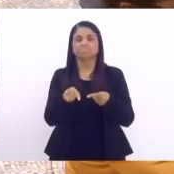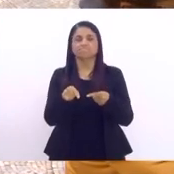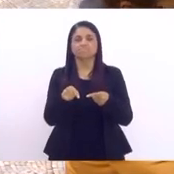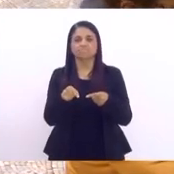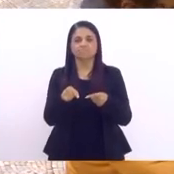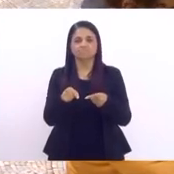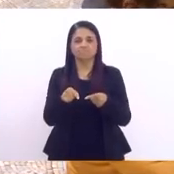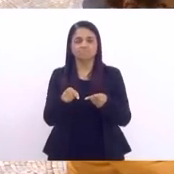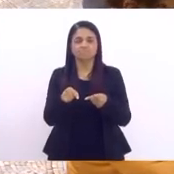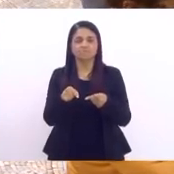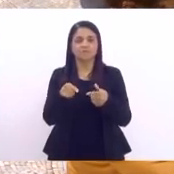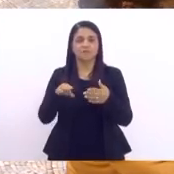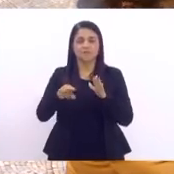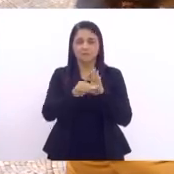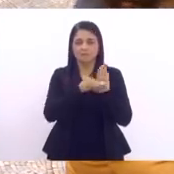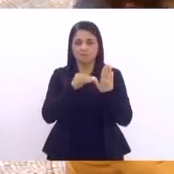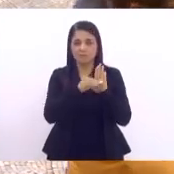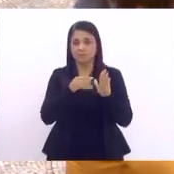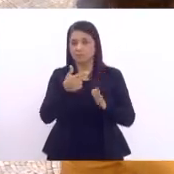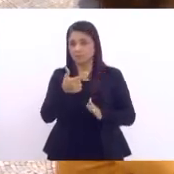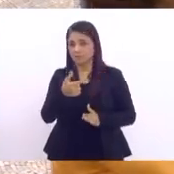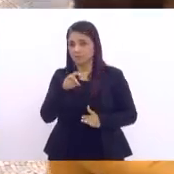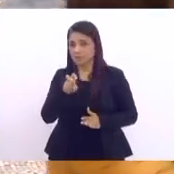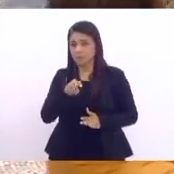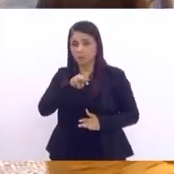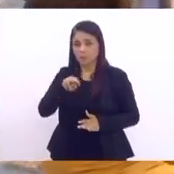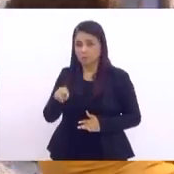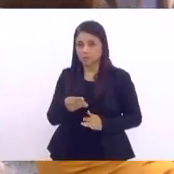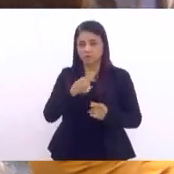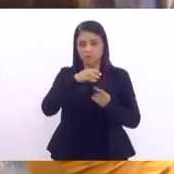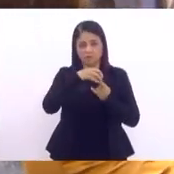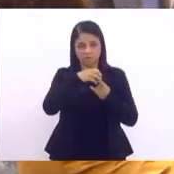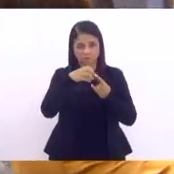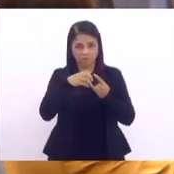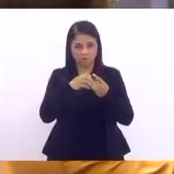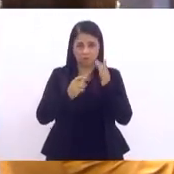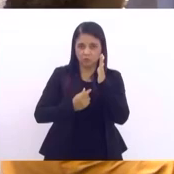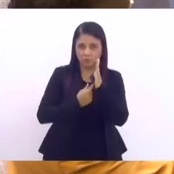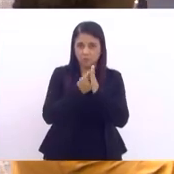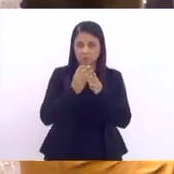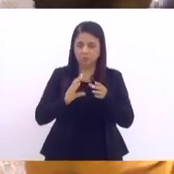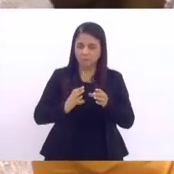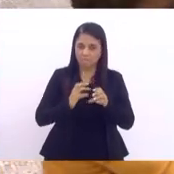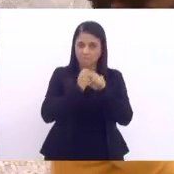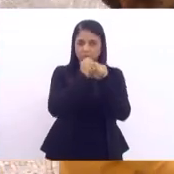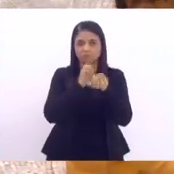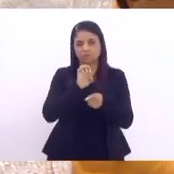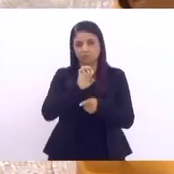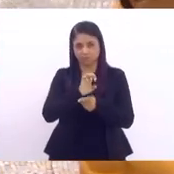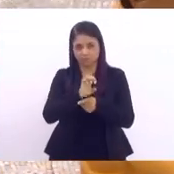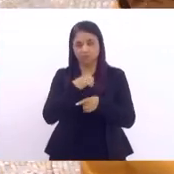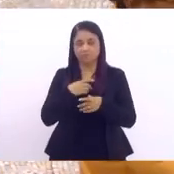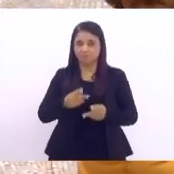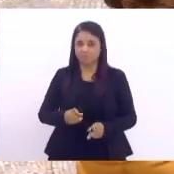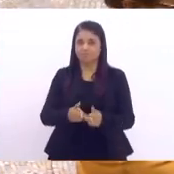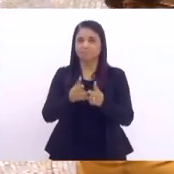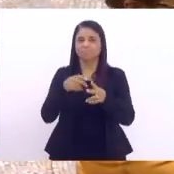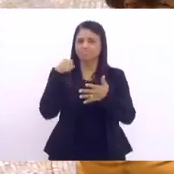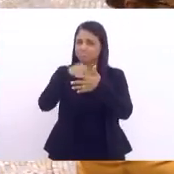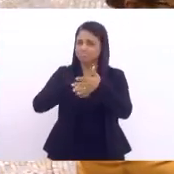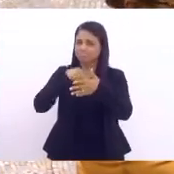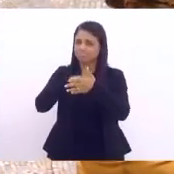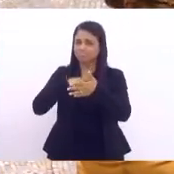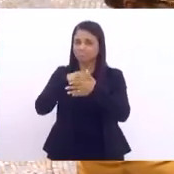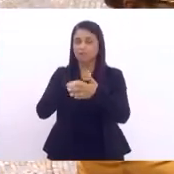milhões para a Fiocruz no orçamento do Estado. Então, sigamos aqui na luta. A gente sabe que a saúde na favela e na